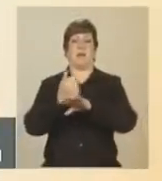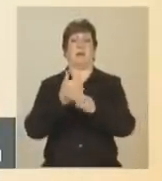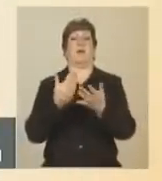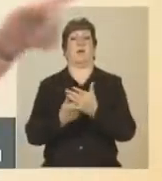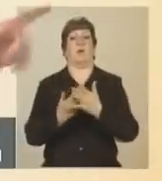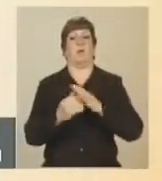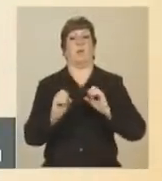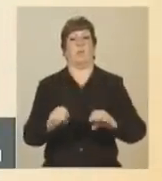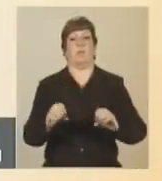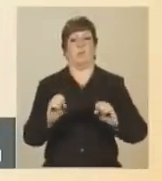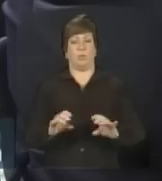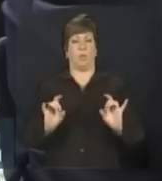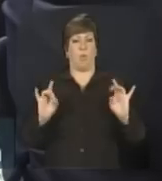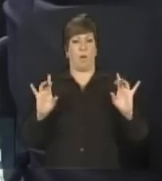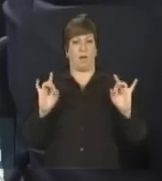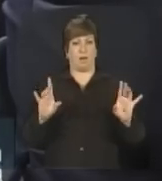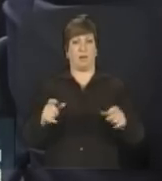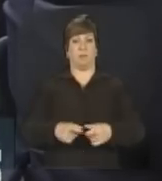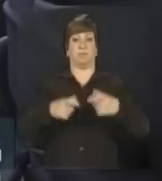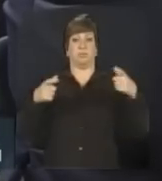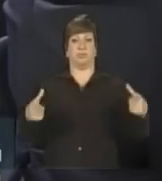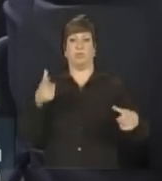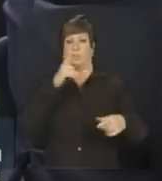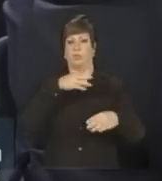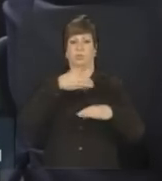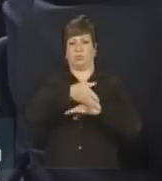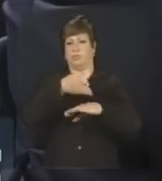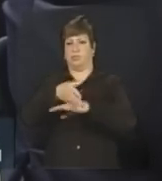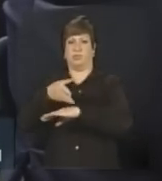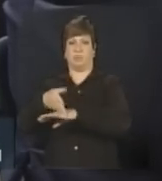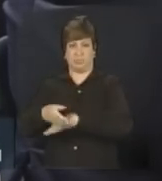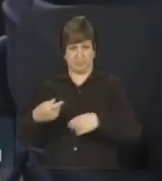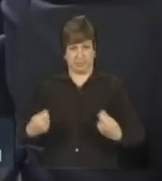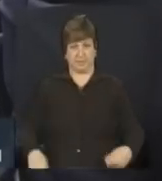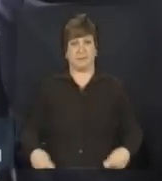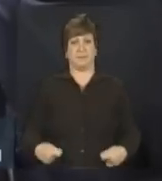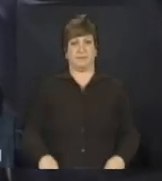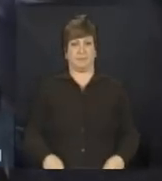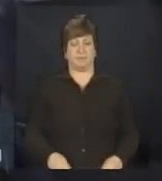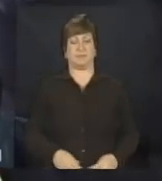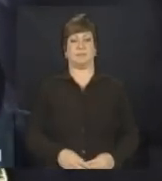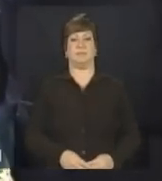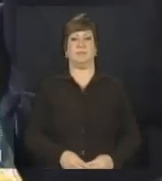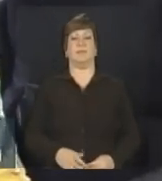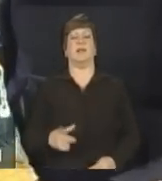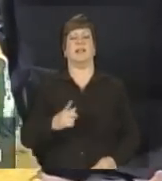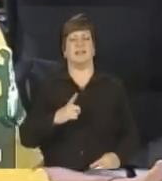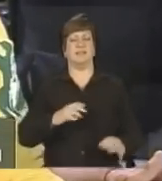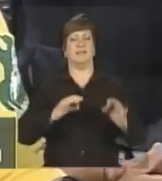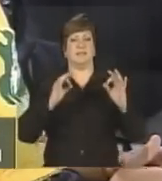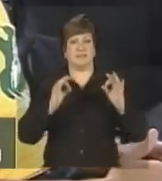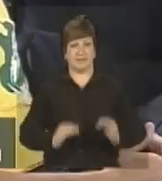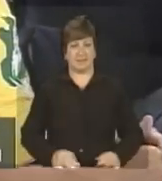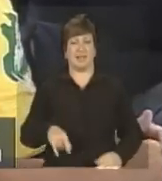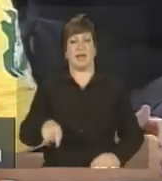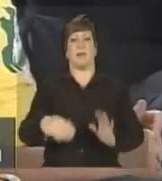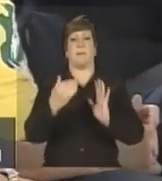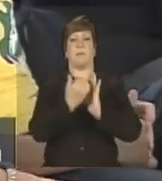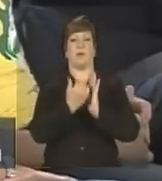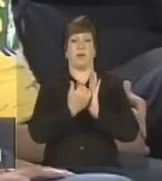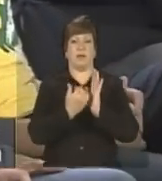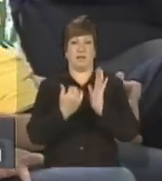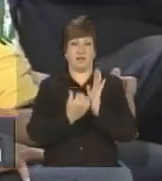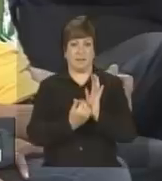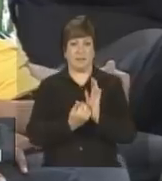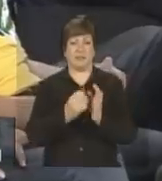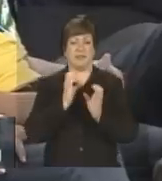educação e ampliando o acesso. Eu tenho certeza que o programa